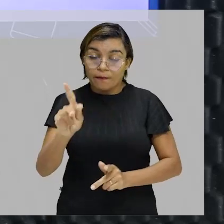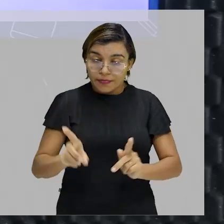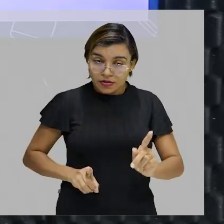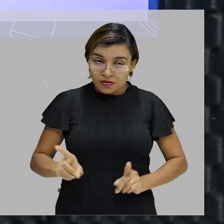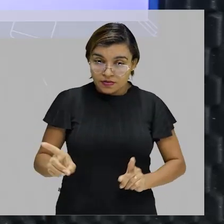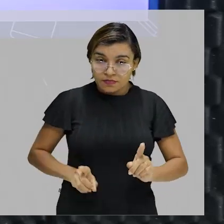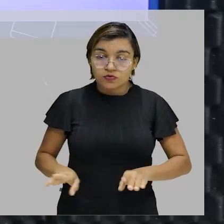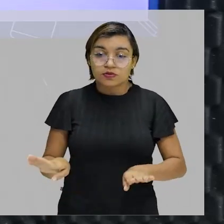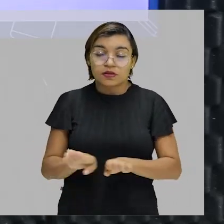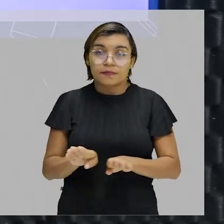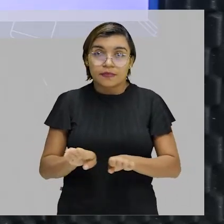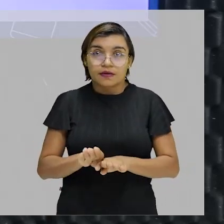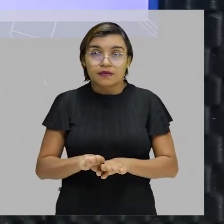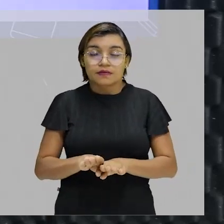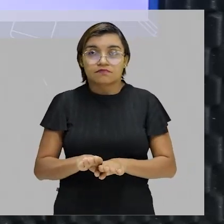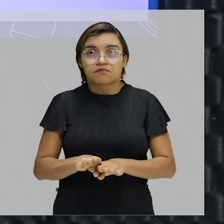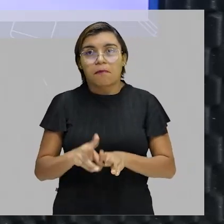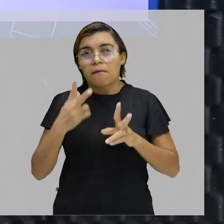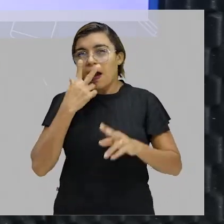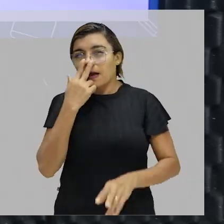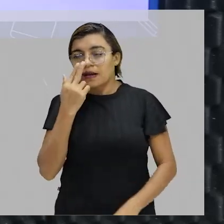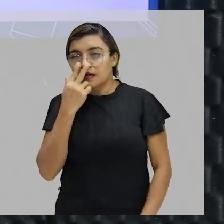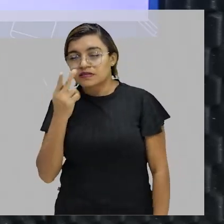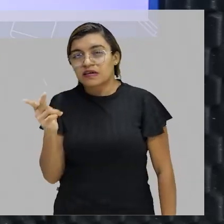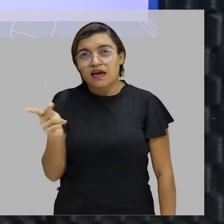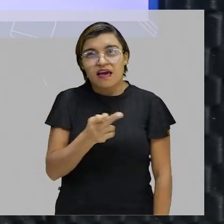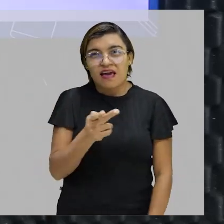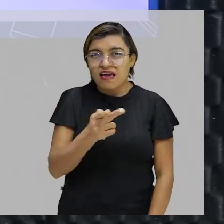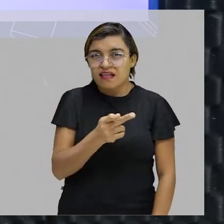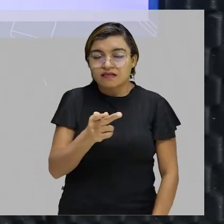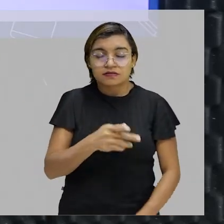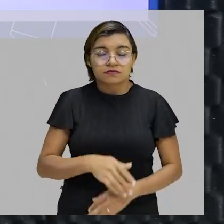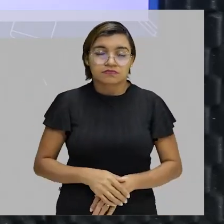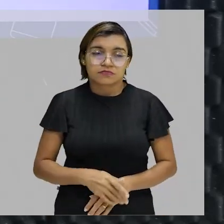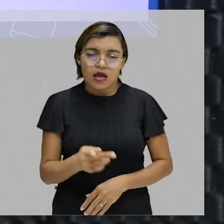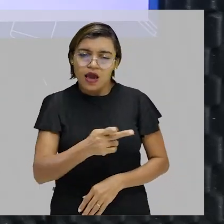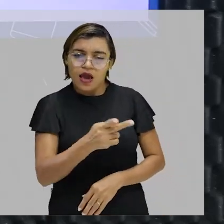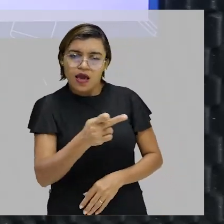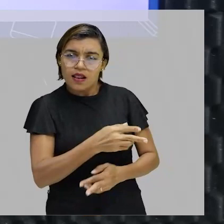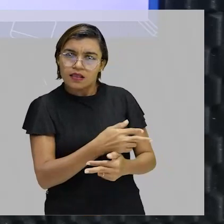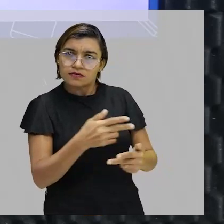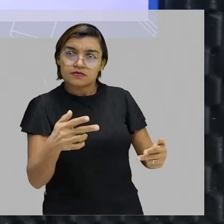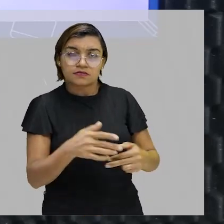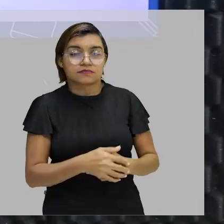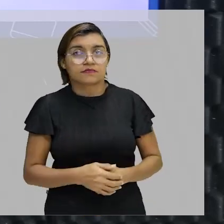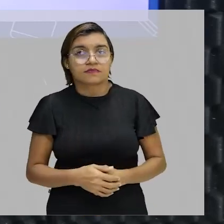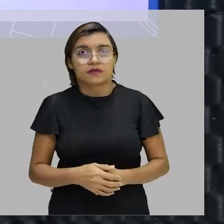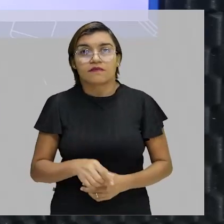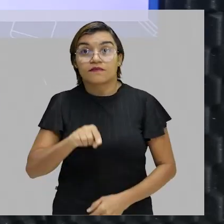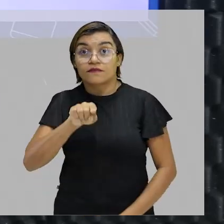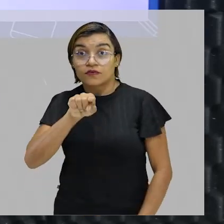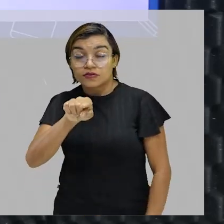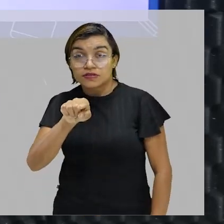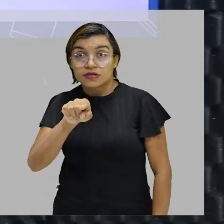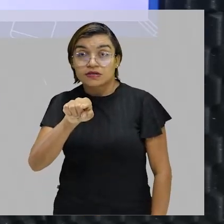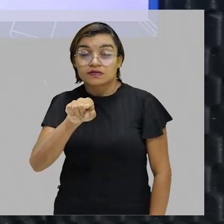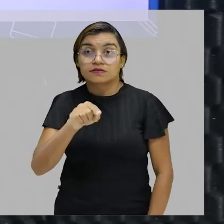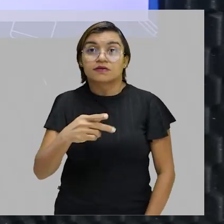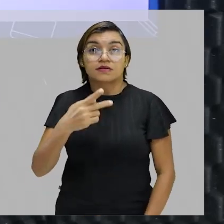também. Seria eles. Não tá certo dizer você, seu primo, e eu. Aí o verbo